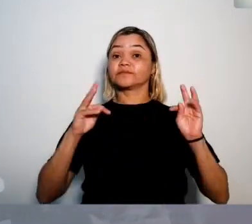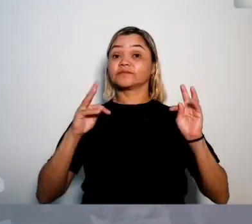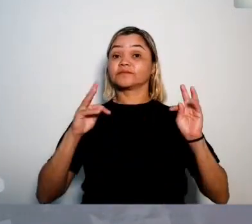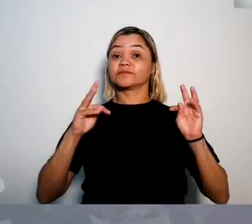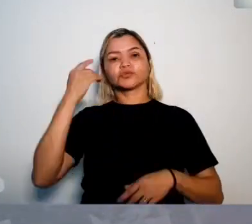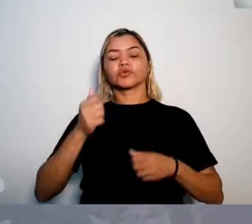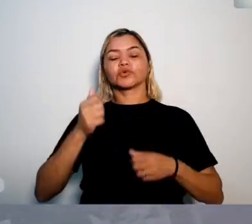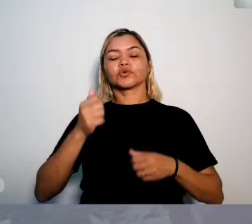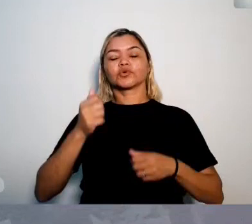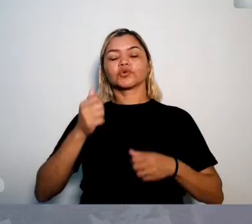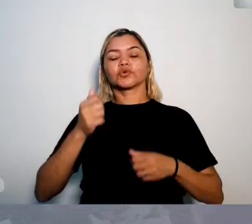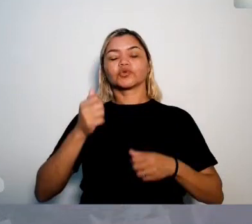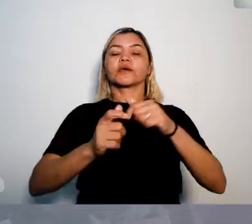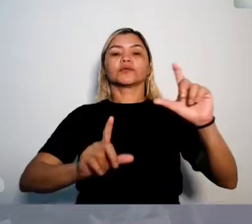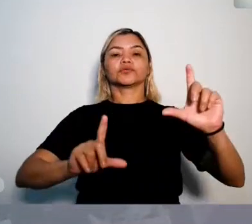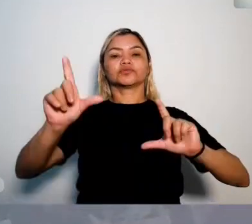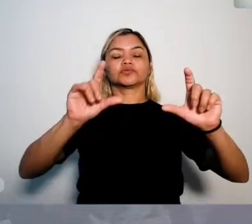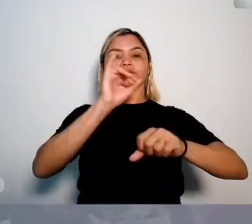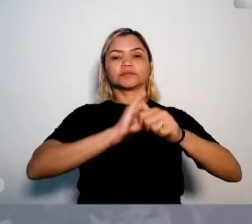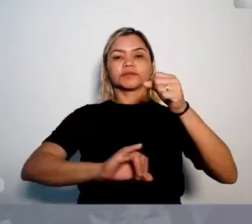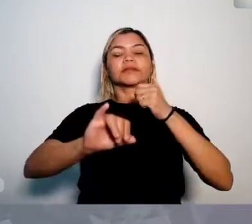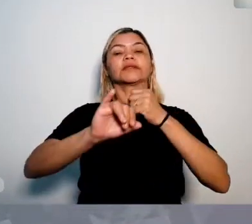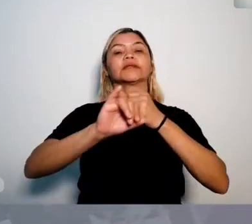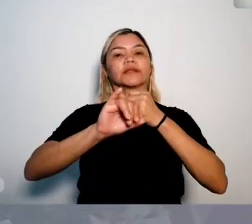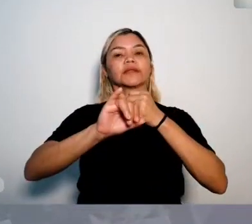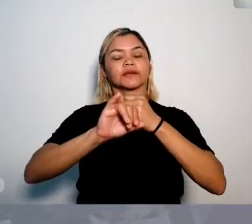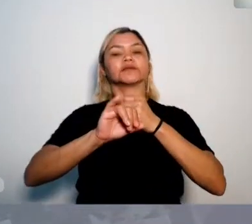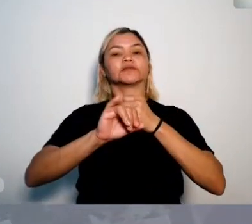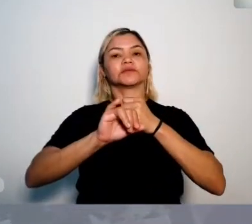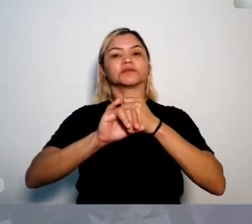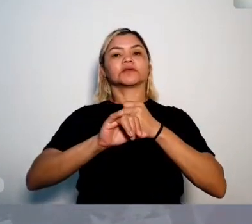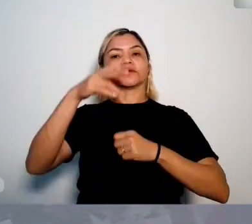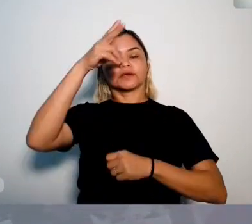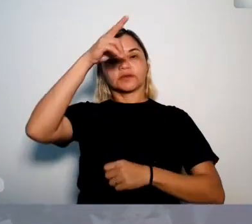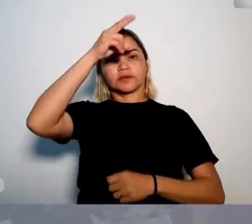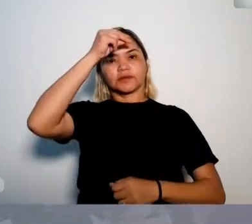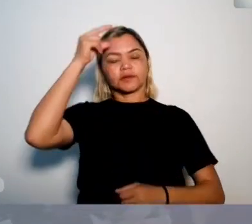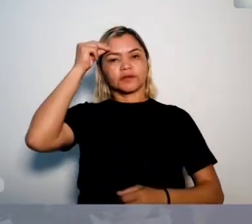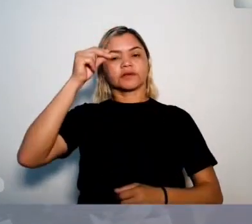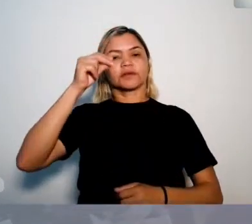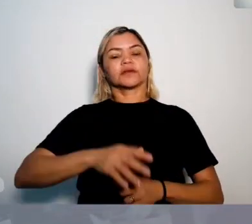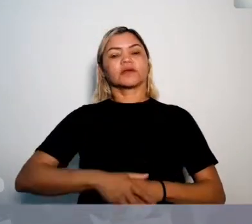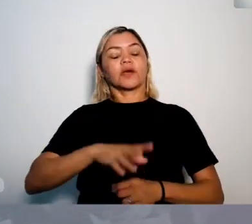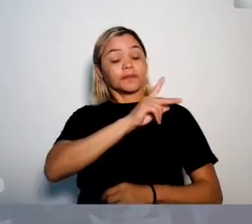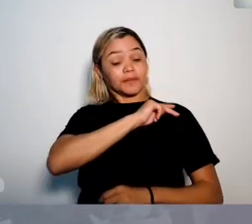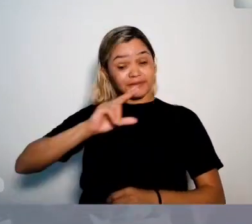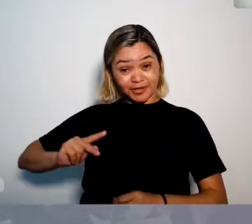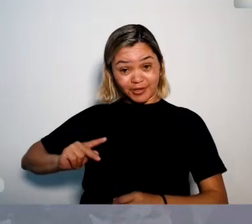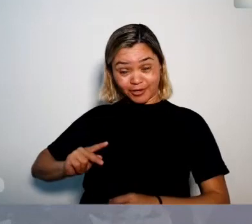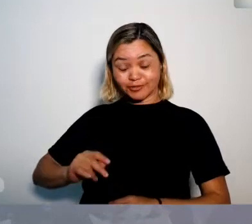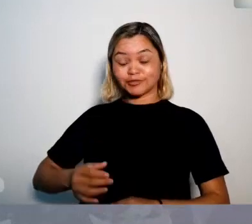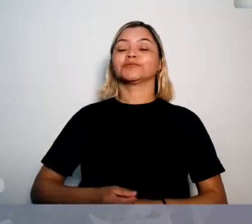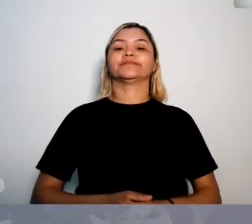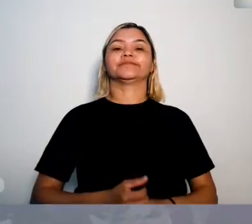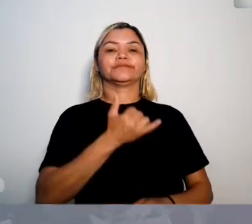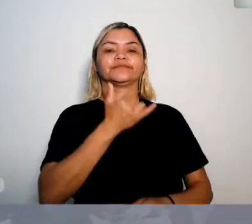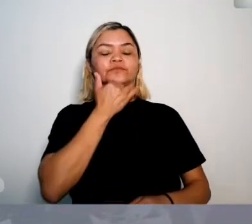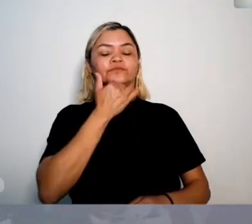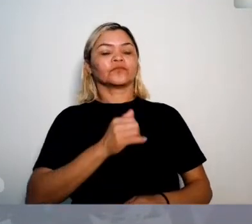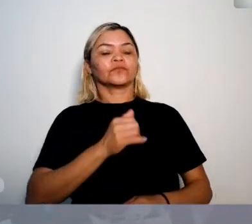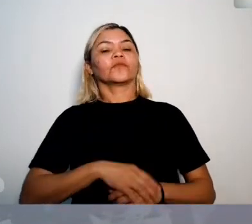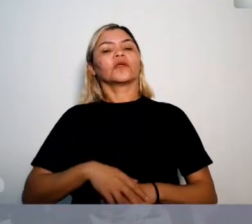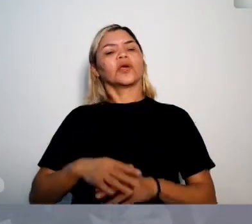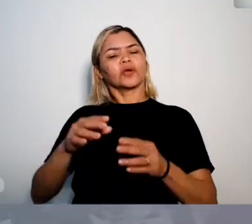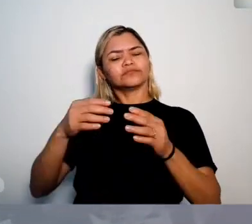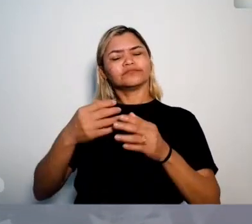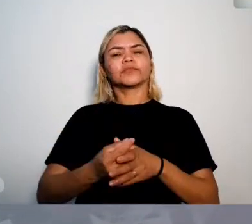através da internet. Senhor presidente, eu gostaria de fazer algumas considerações, né, relativas a